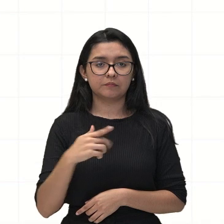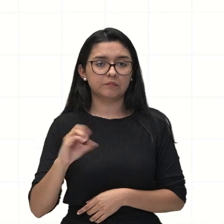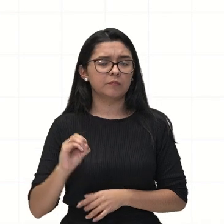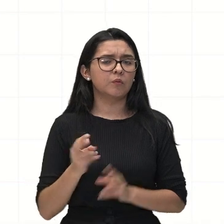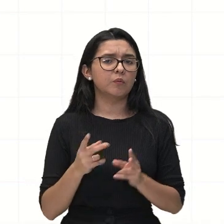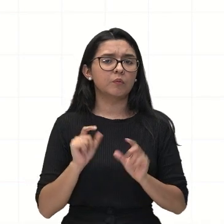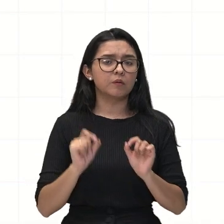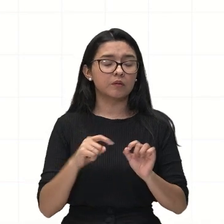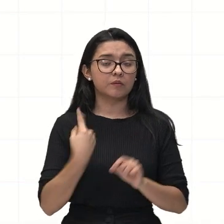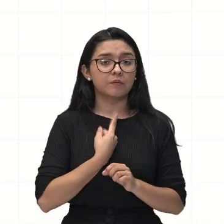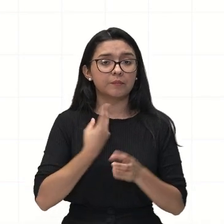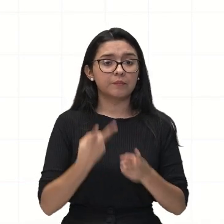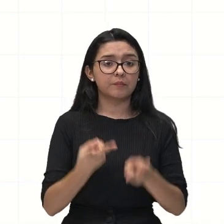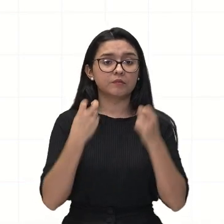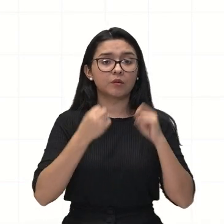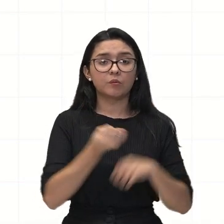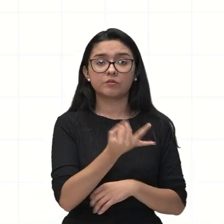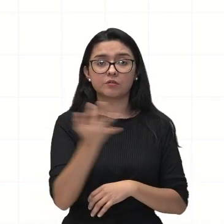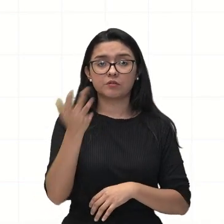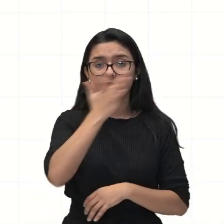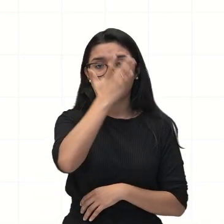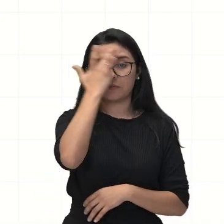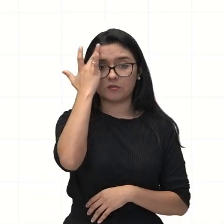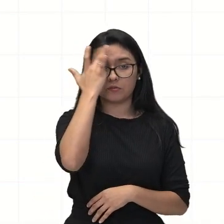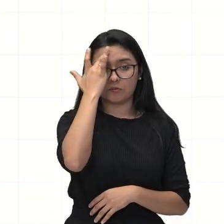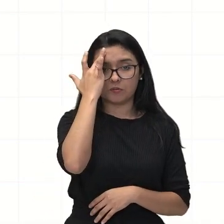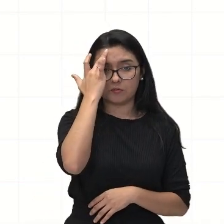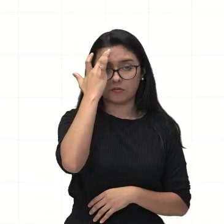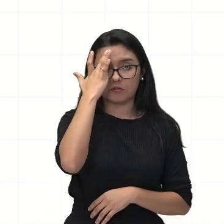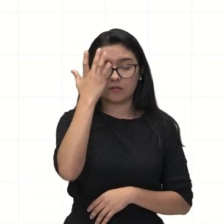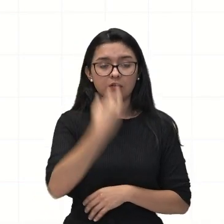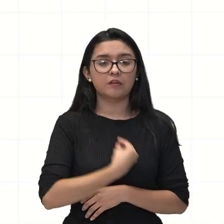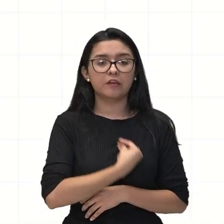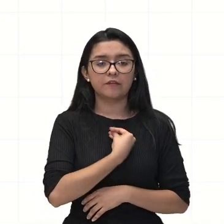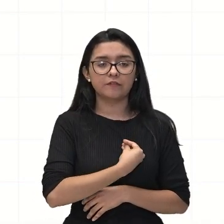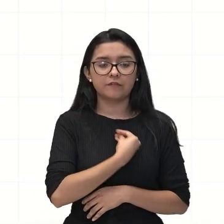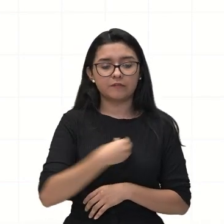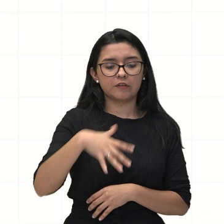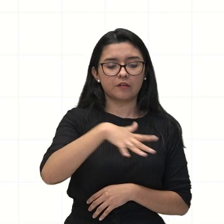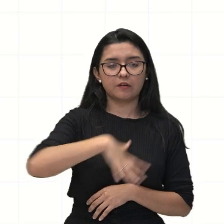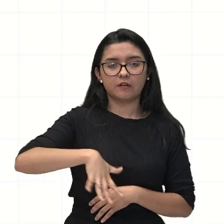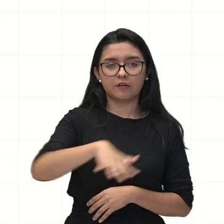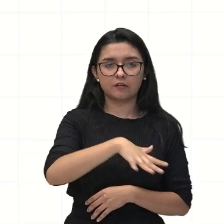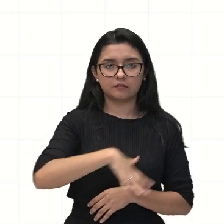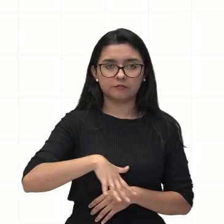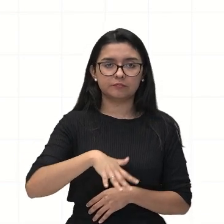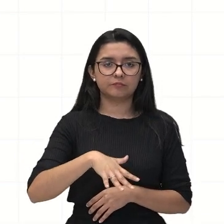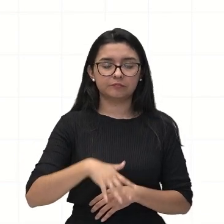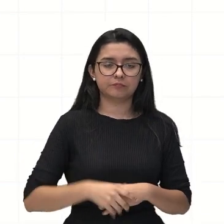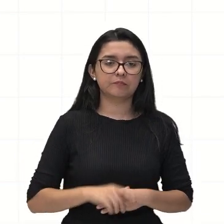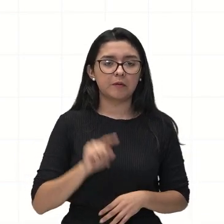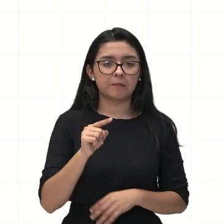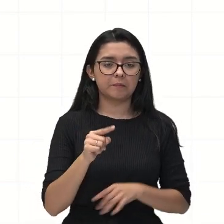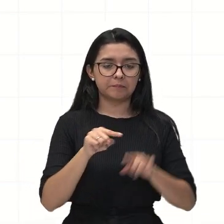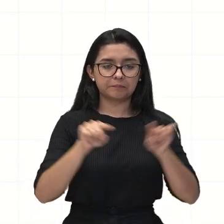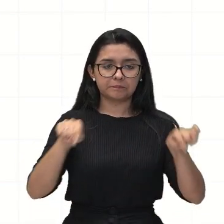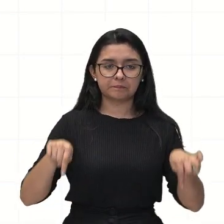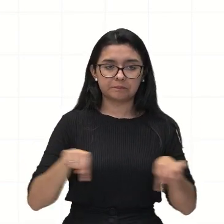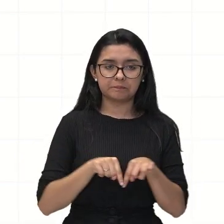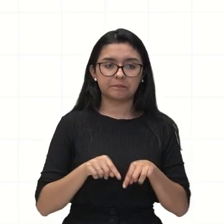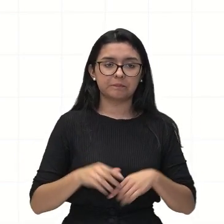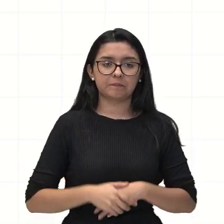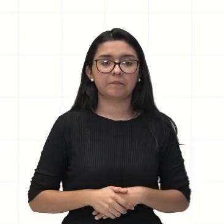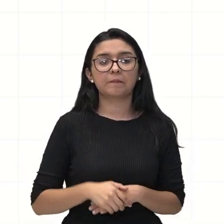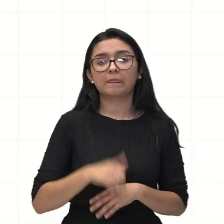observar? Que o número de pessoas que estavam habitando por quilômetro quadrado passava de quanto?